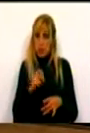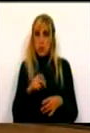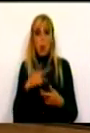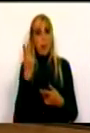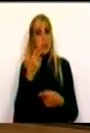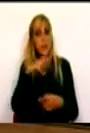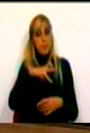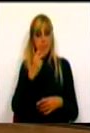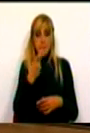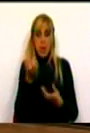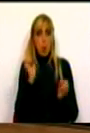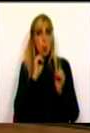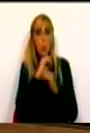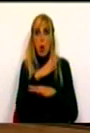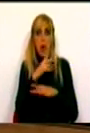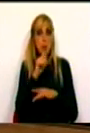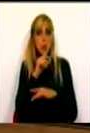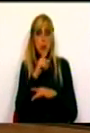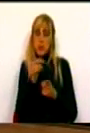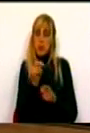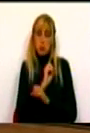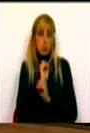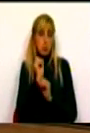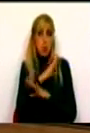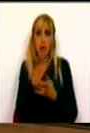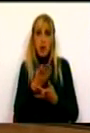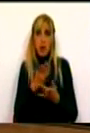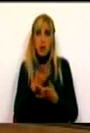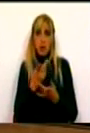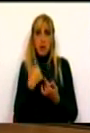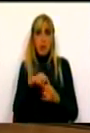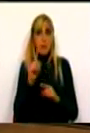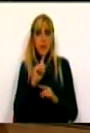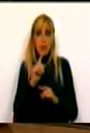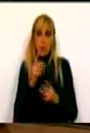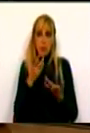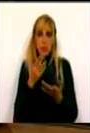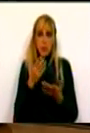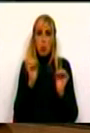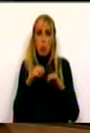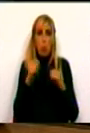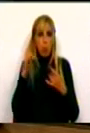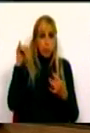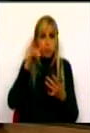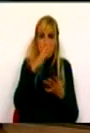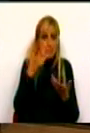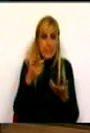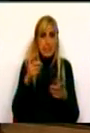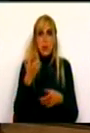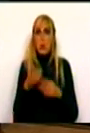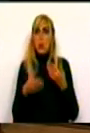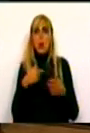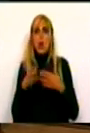meã não há qualquer possibilidade nem com supersônico nem concorda nem com qualquer instrumento